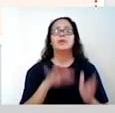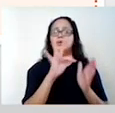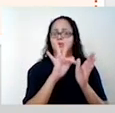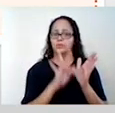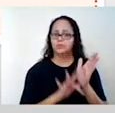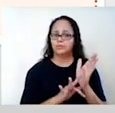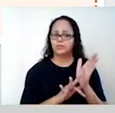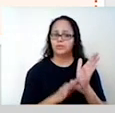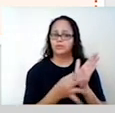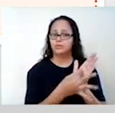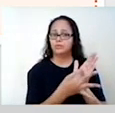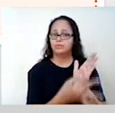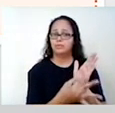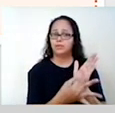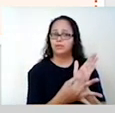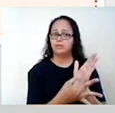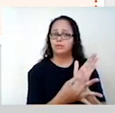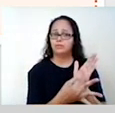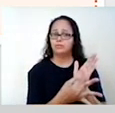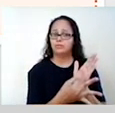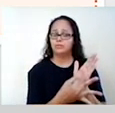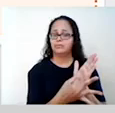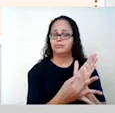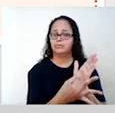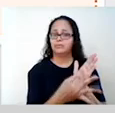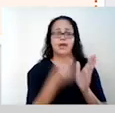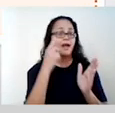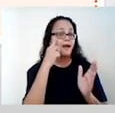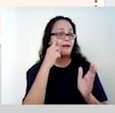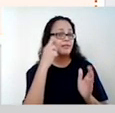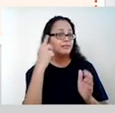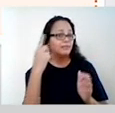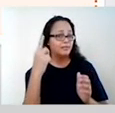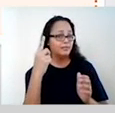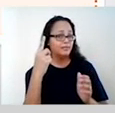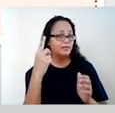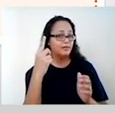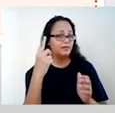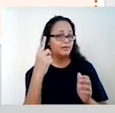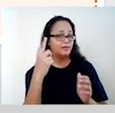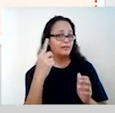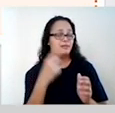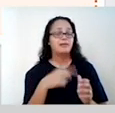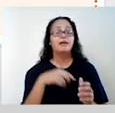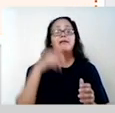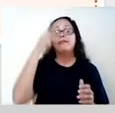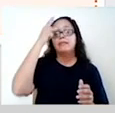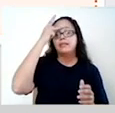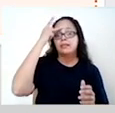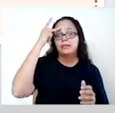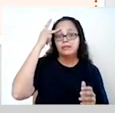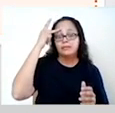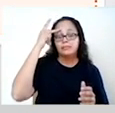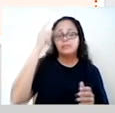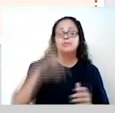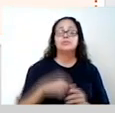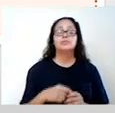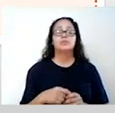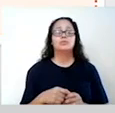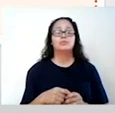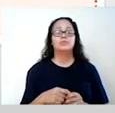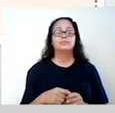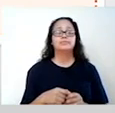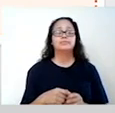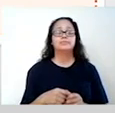textos opinativos, de opinião, é justamente o quê? Qual é a ideia defendida pelo autor, tá? Sobre um determinado assunto